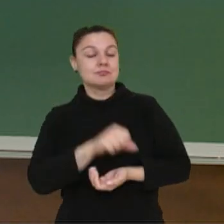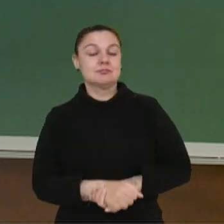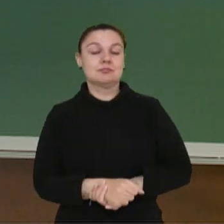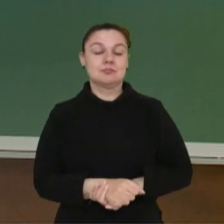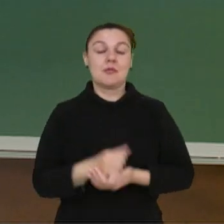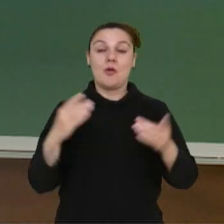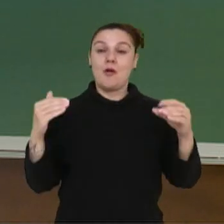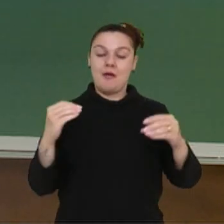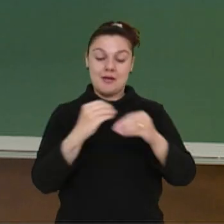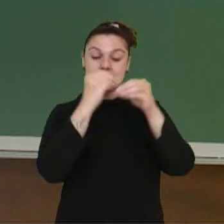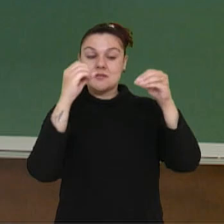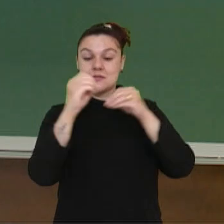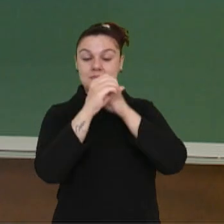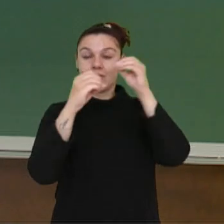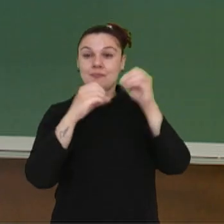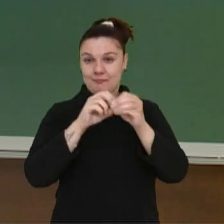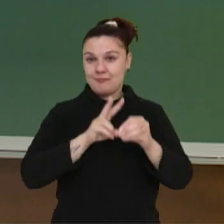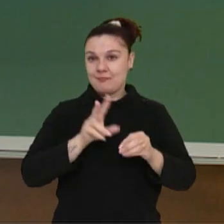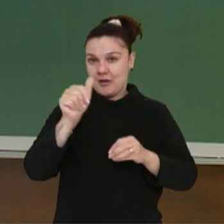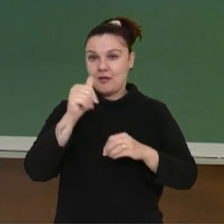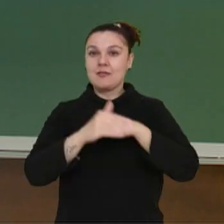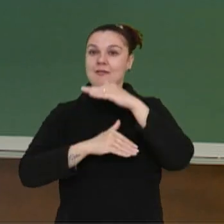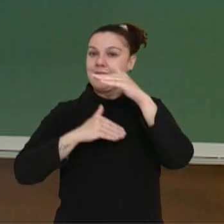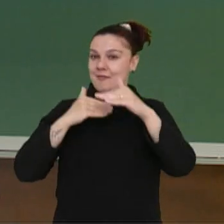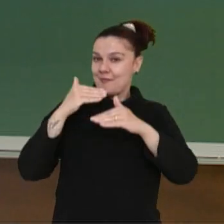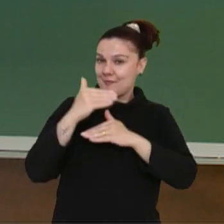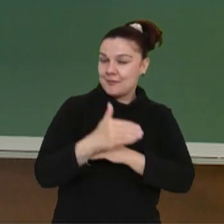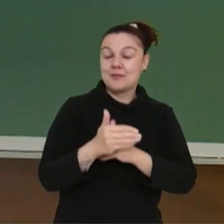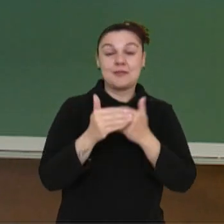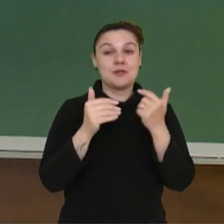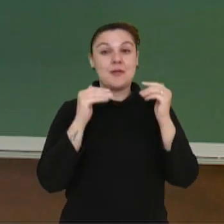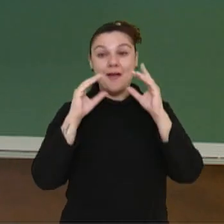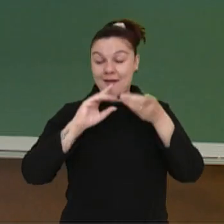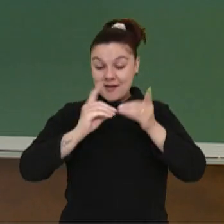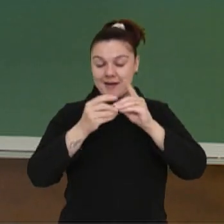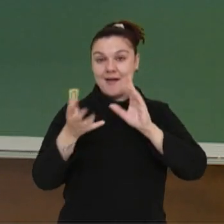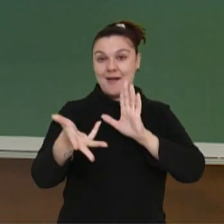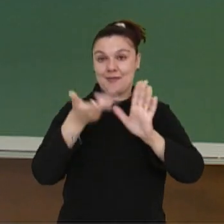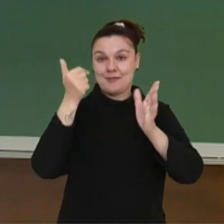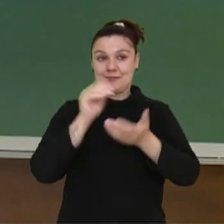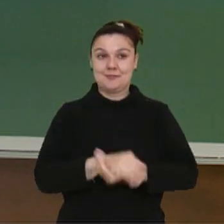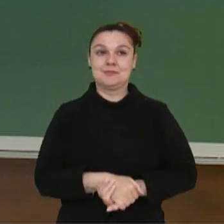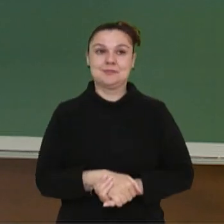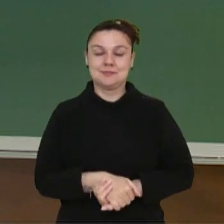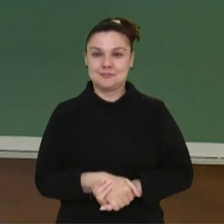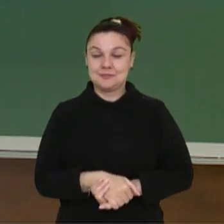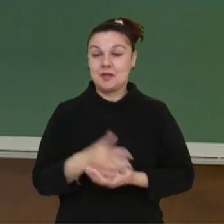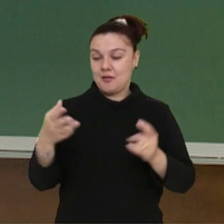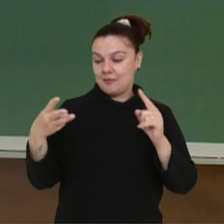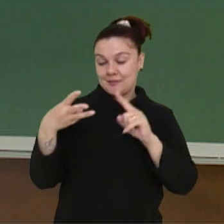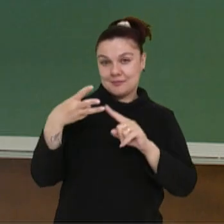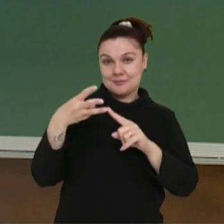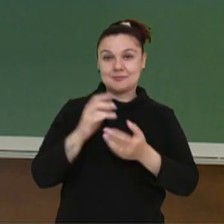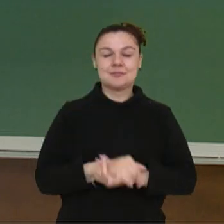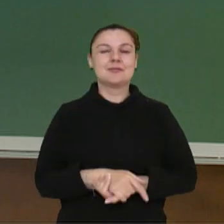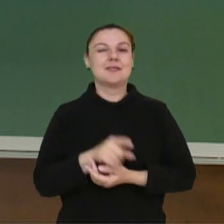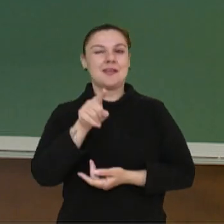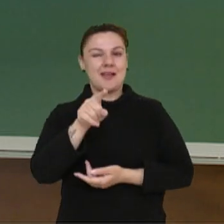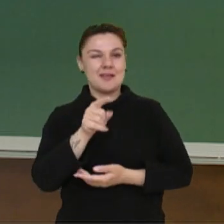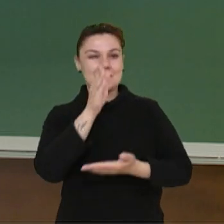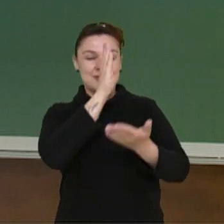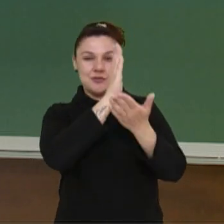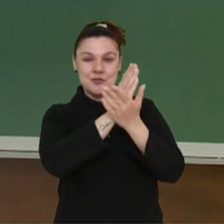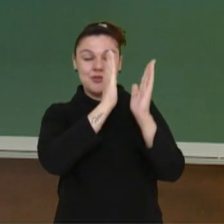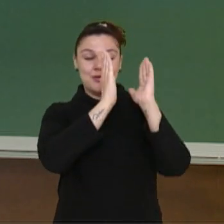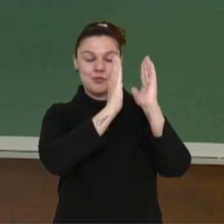As colisões vão acontecendo, a reação vai acontecendo de forma dinâmica. Mais uma atividade. Essa está dividida em